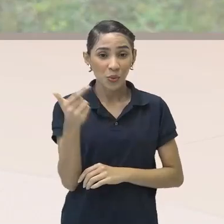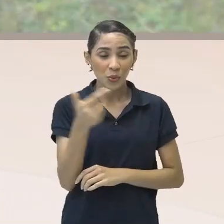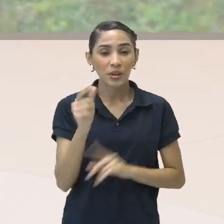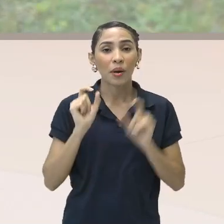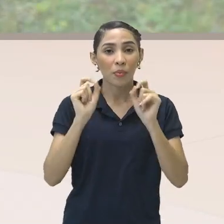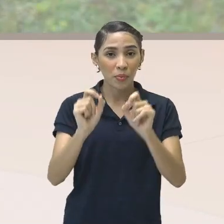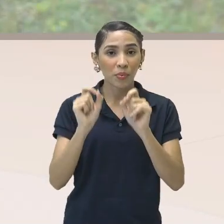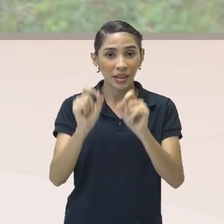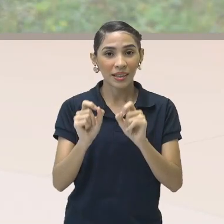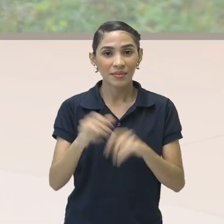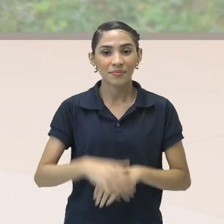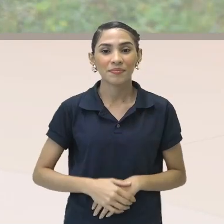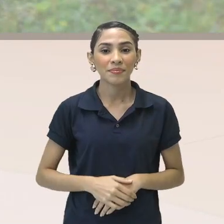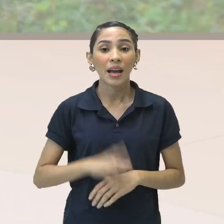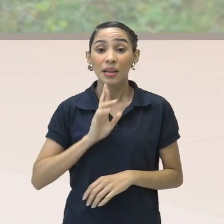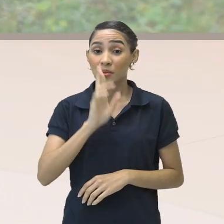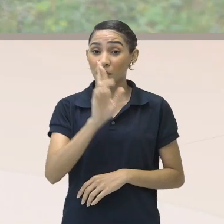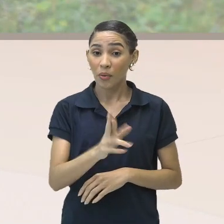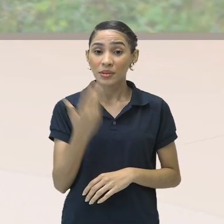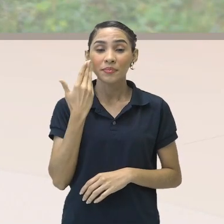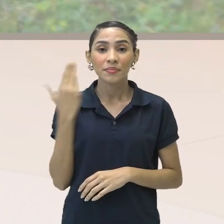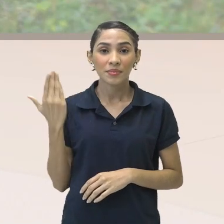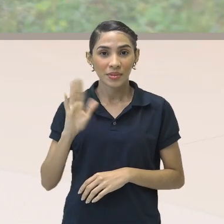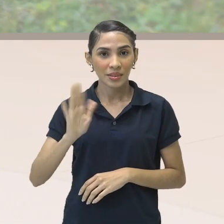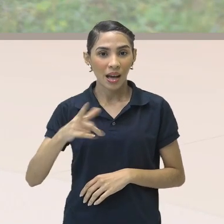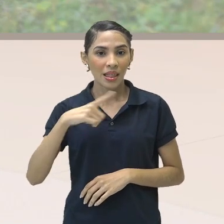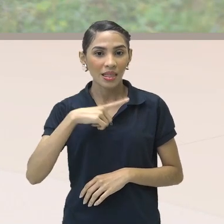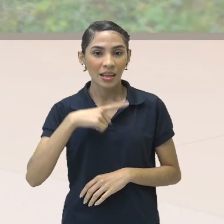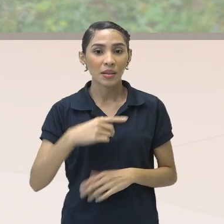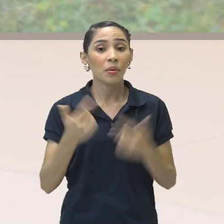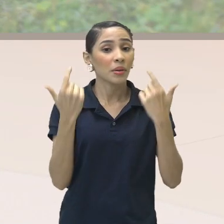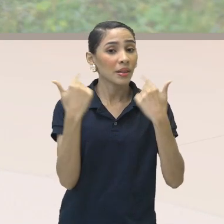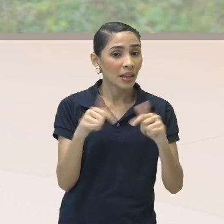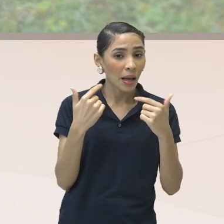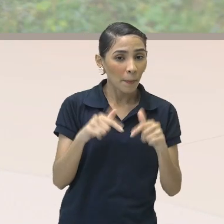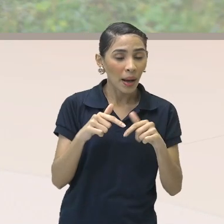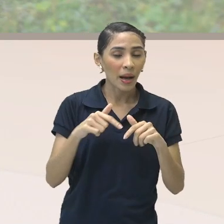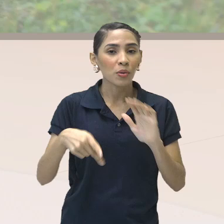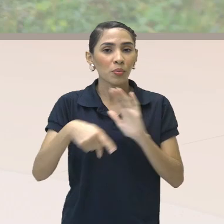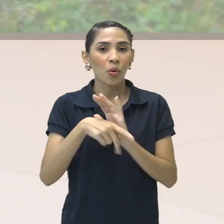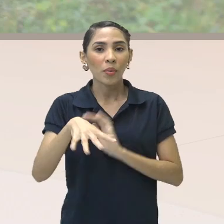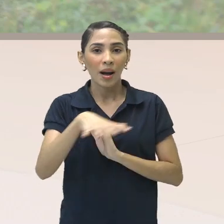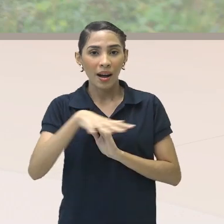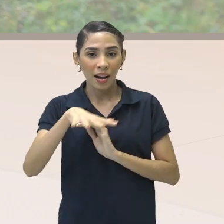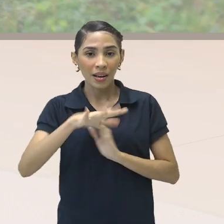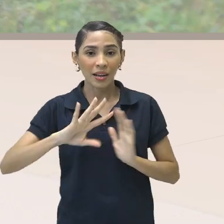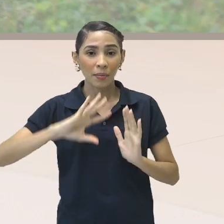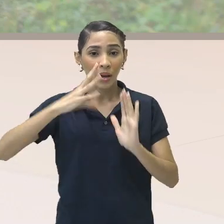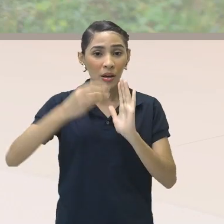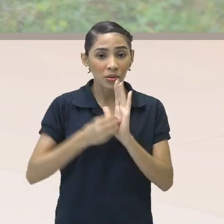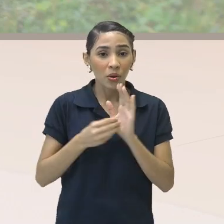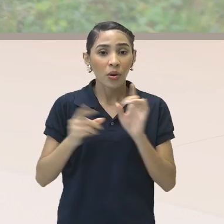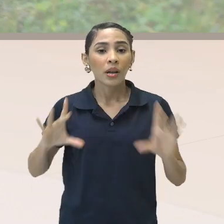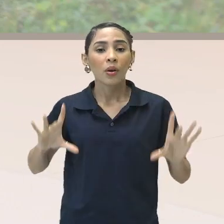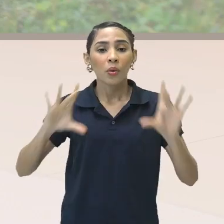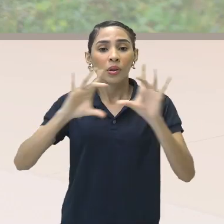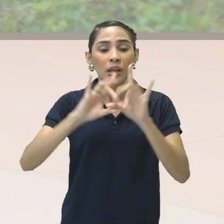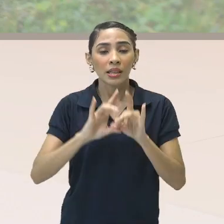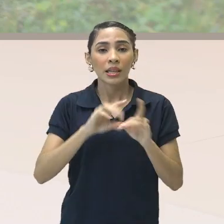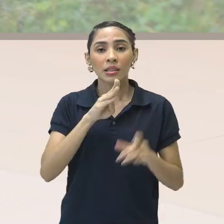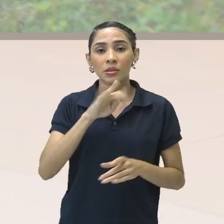aí dessa nossa resposta. Então a gente já tem aqui, ó, o trabalho realizado na região amazônica está